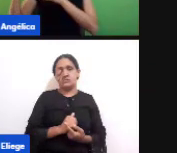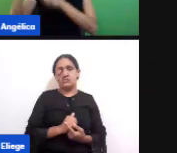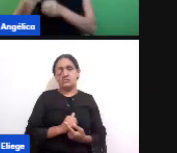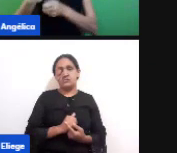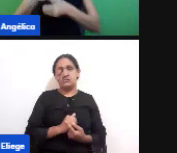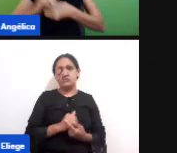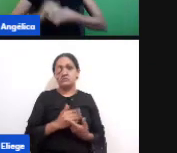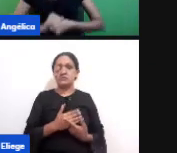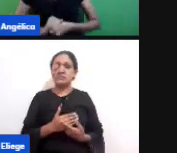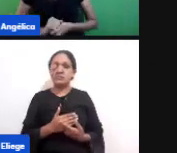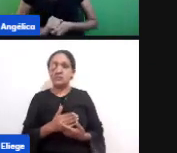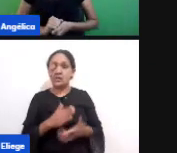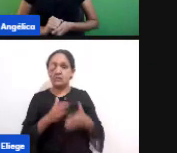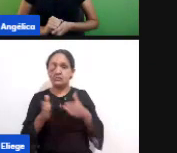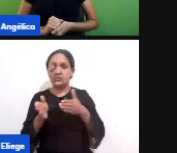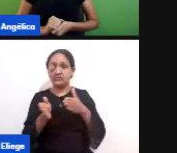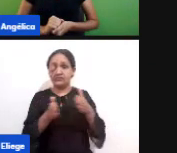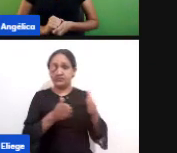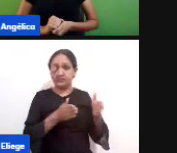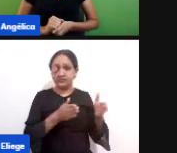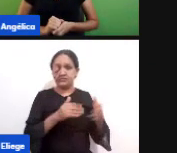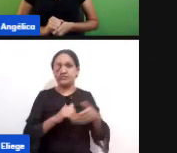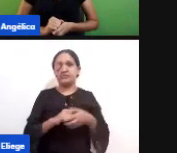Pode passar.